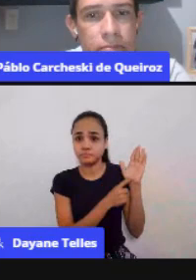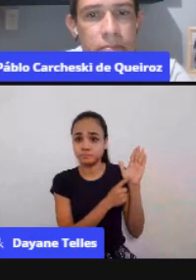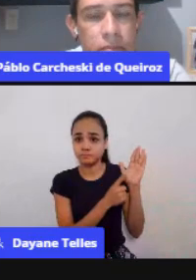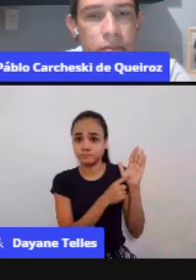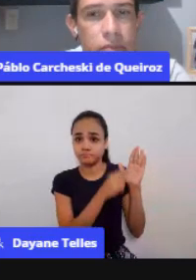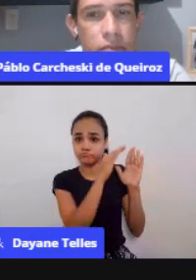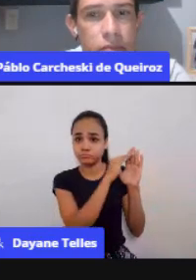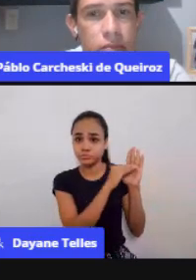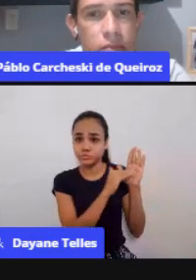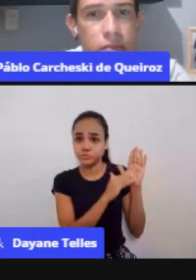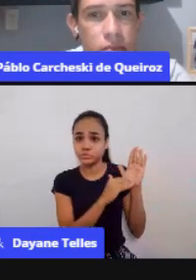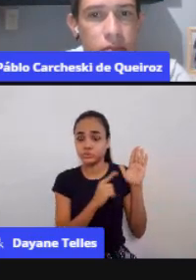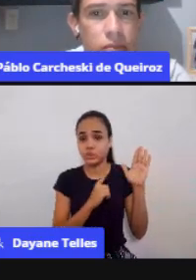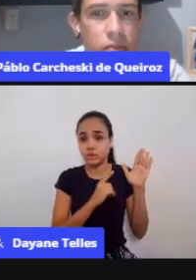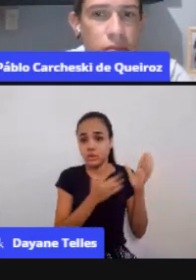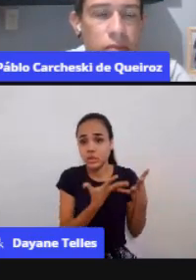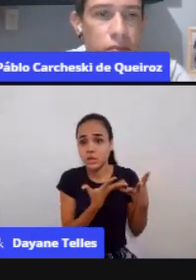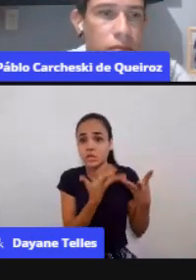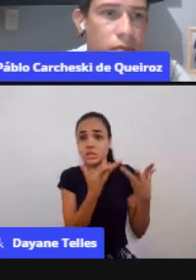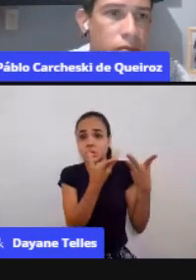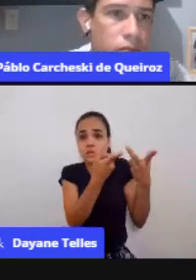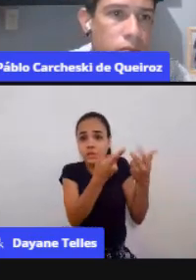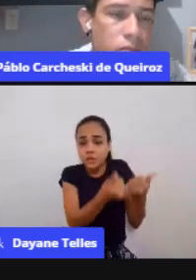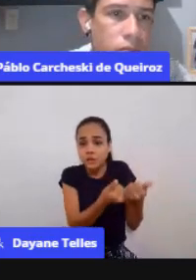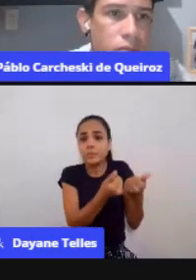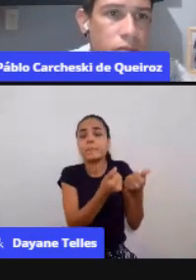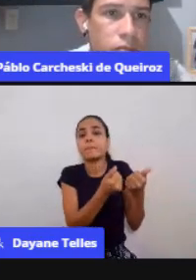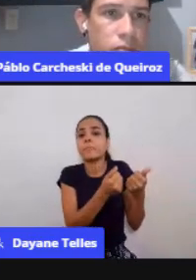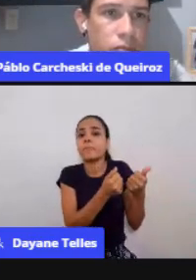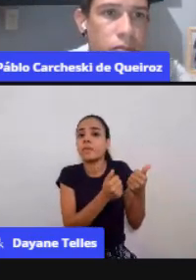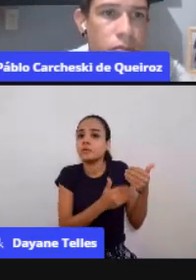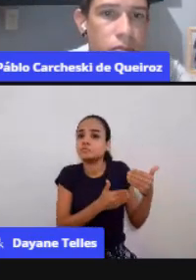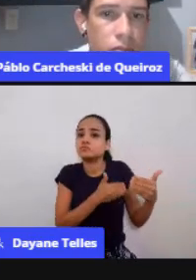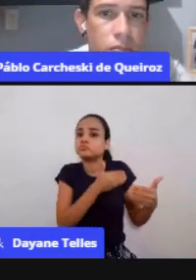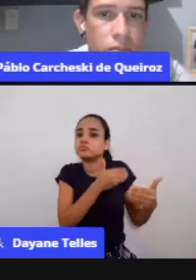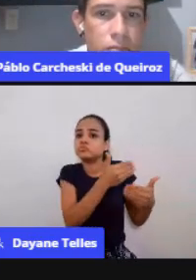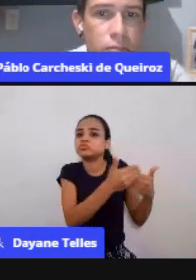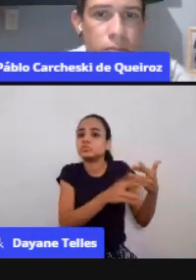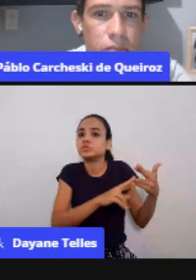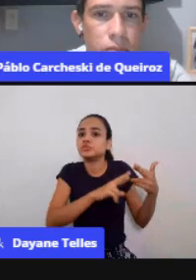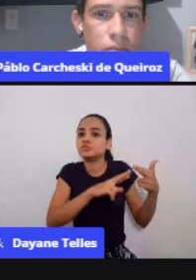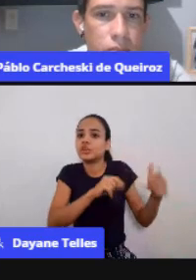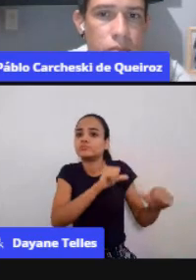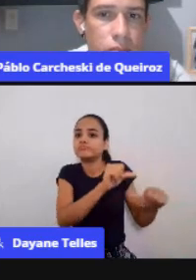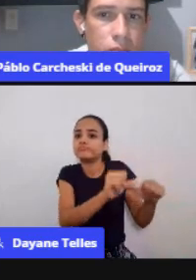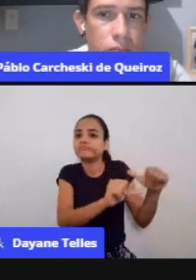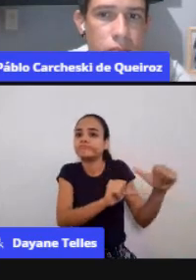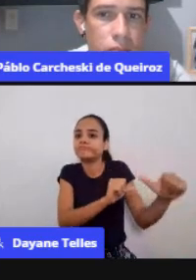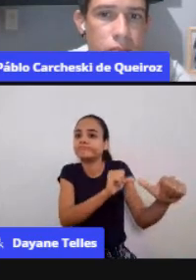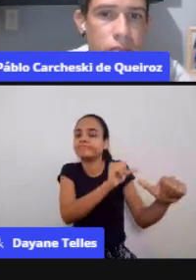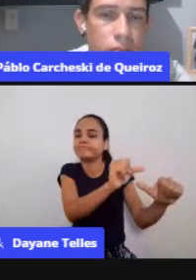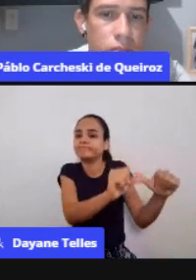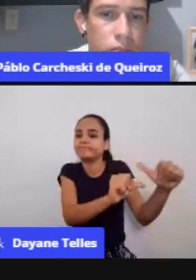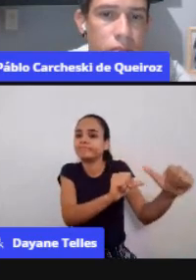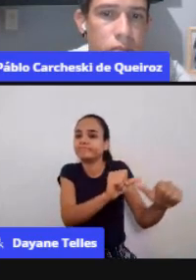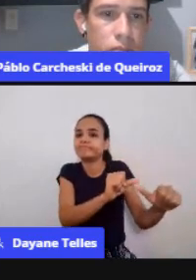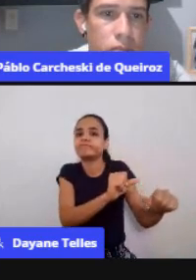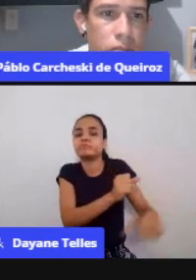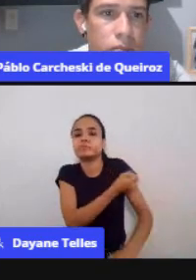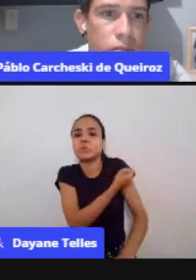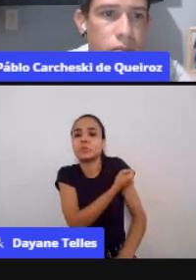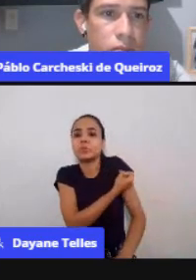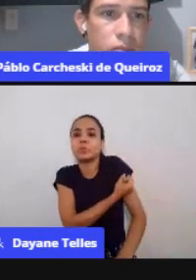vão variando ao longo dos anos do ensino fundamental. Aí eu gostaria então que você apresentasse para nós algumas dessas habilidades,